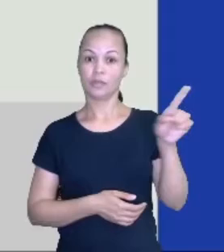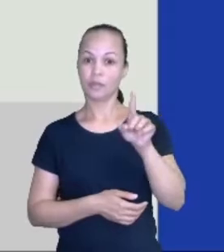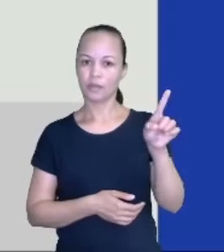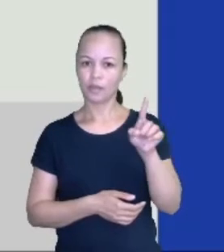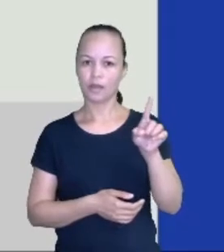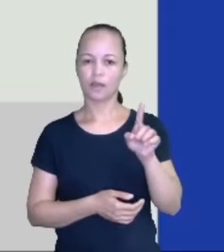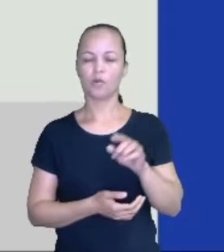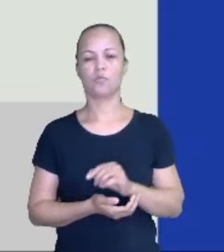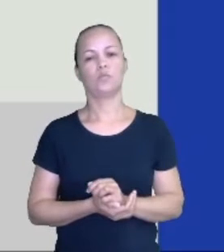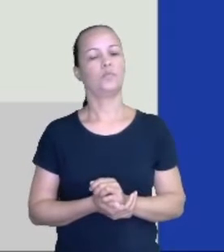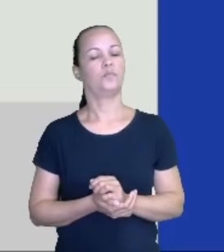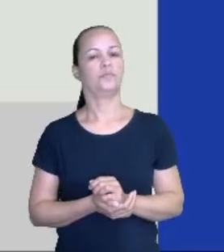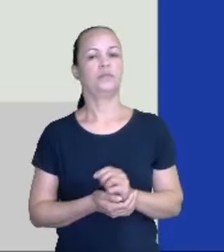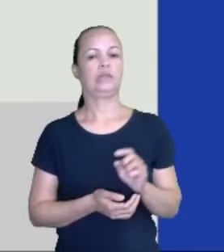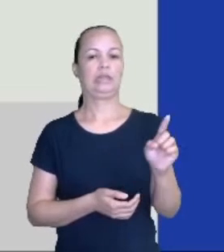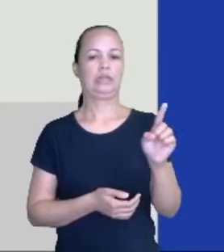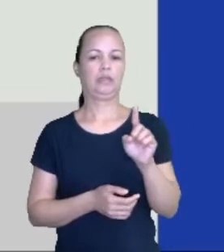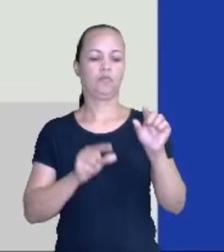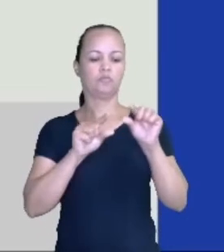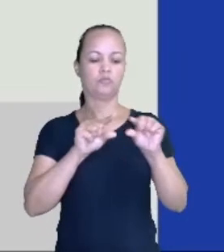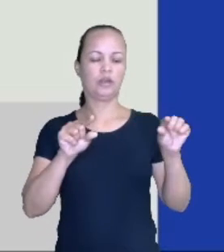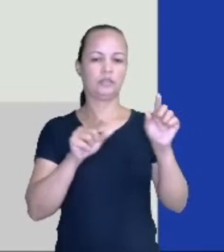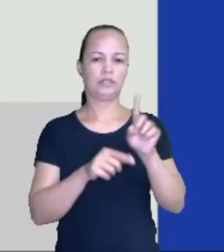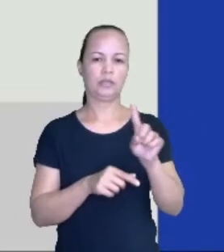Não. Uma frase negativa ali. Não.